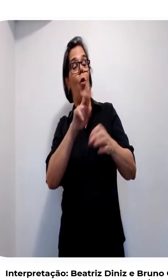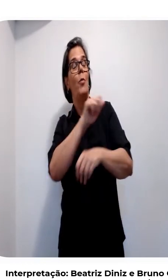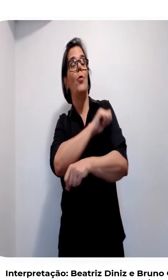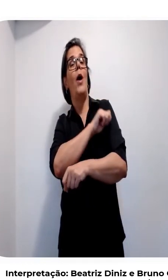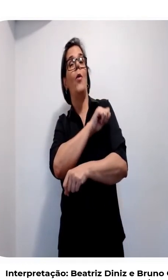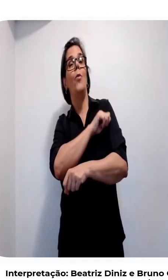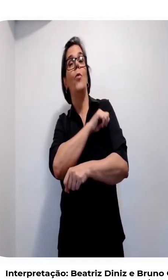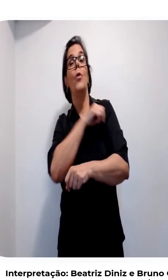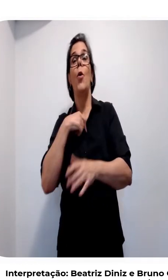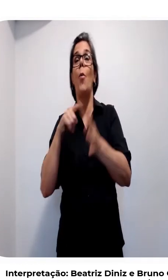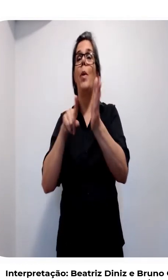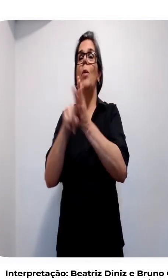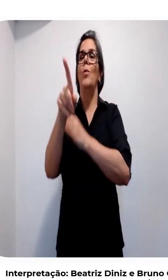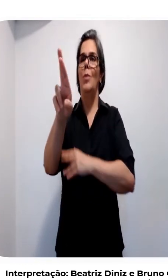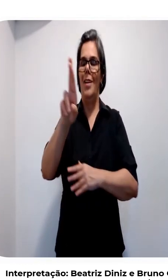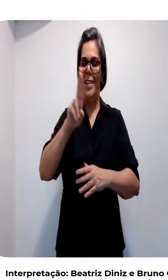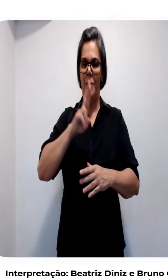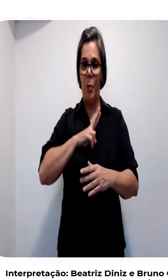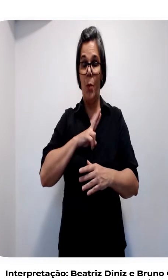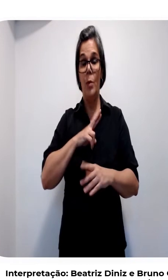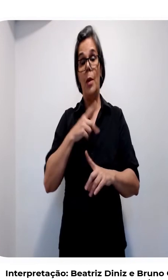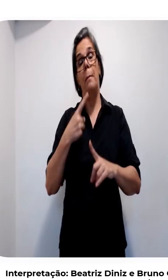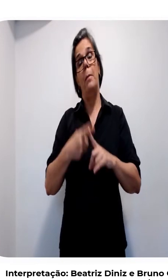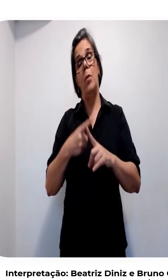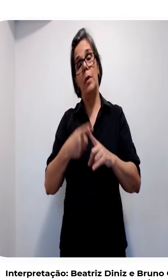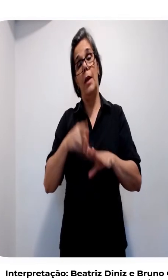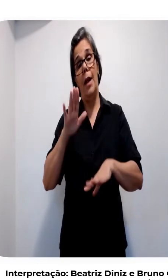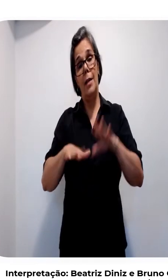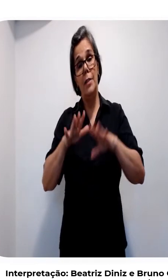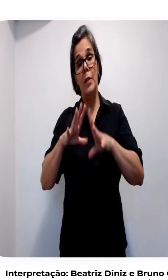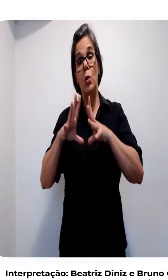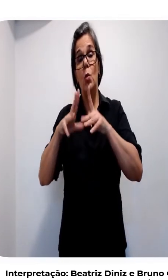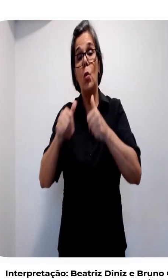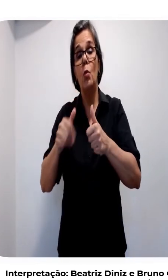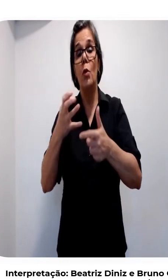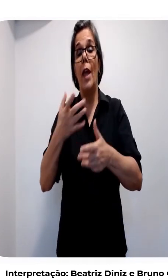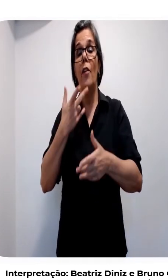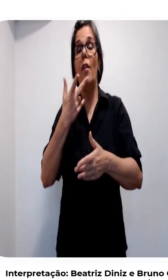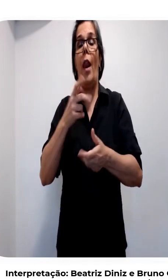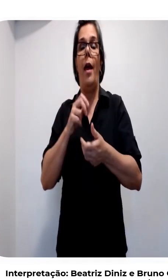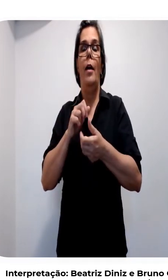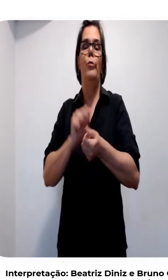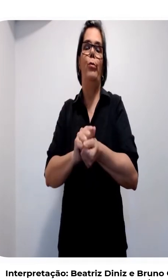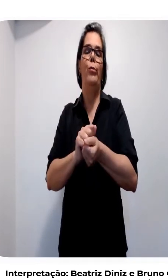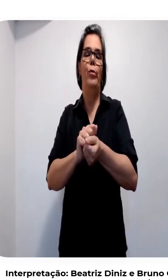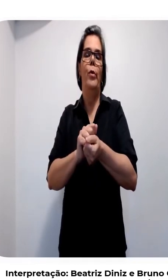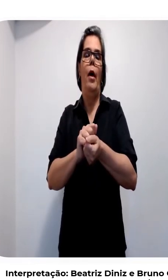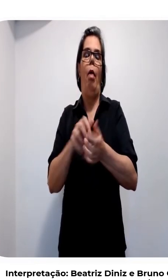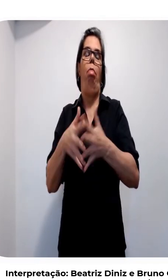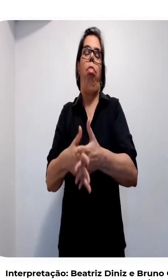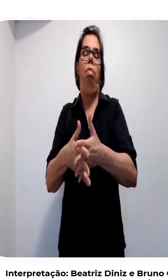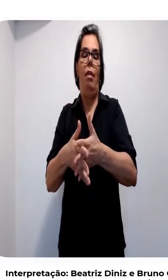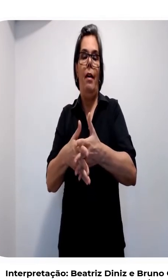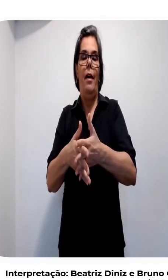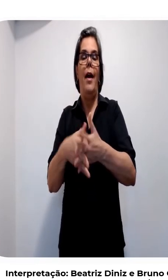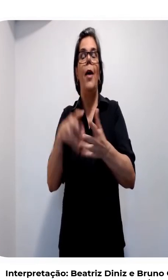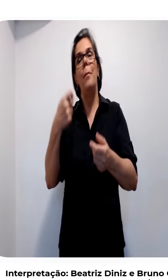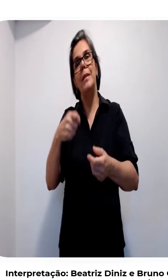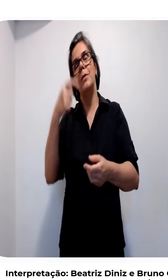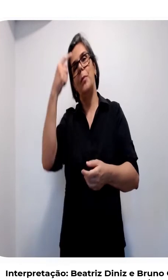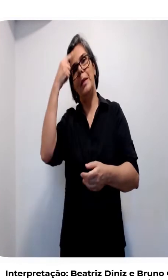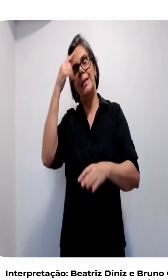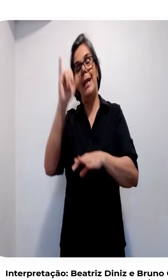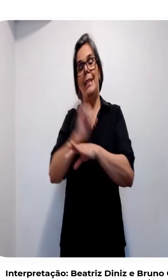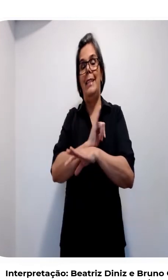pergunta, porque assim, tem hora que todos querem falar e a gente tem que utilizar algumas estratégias para isso também.